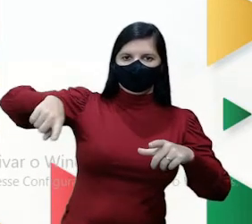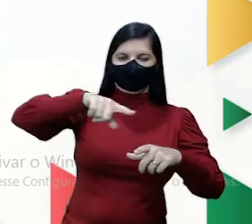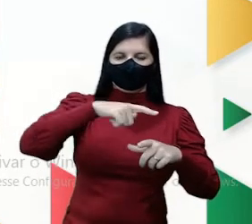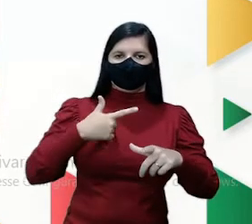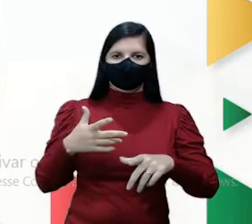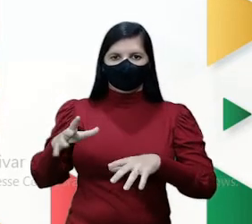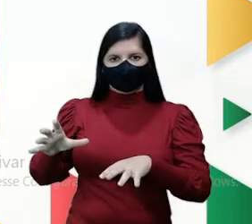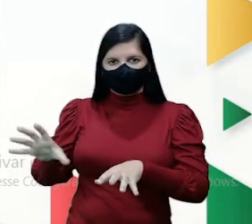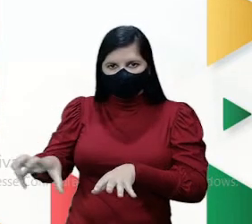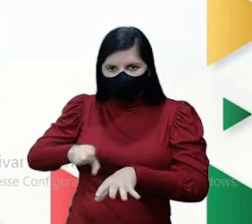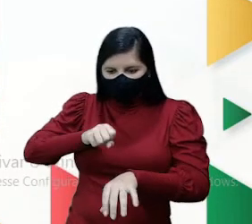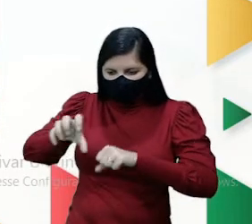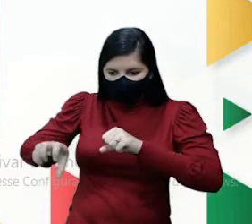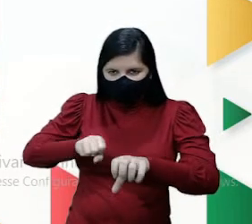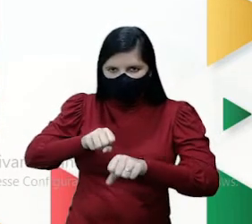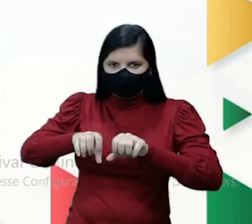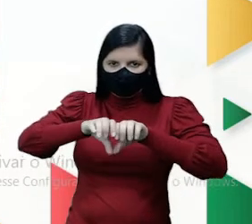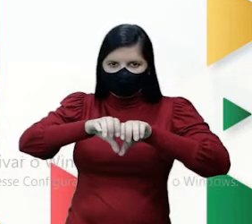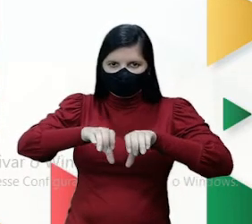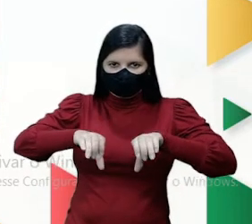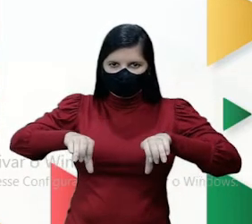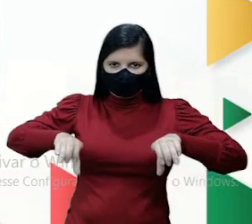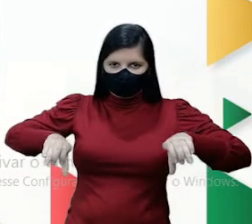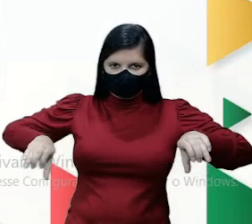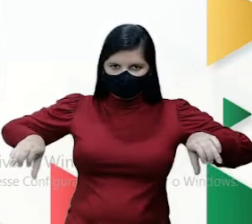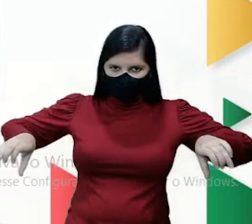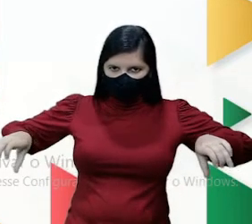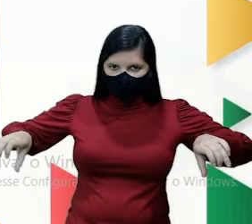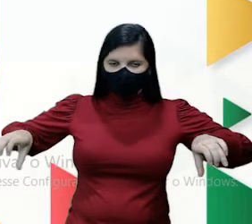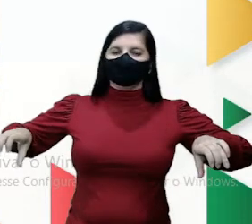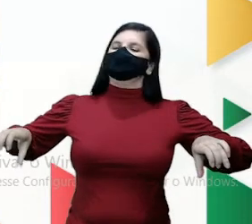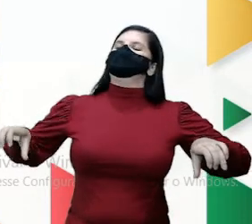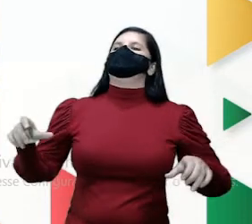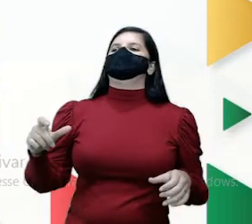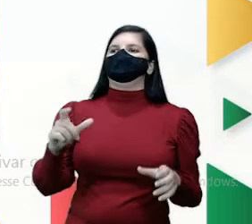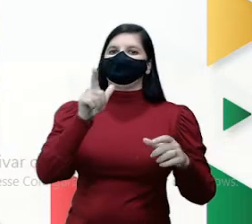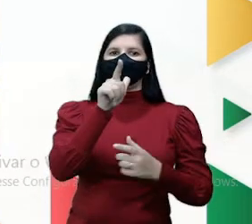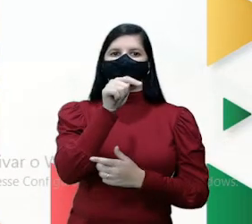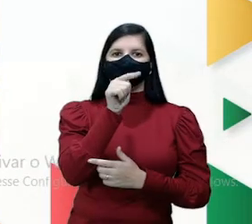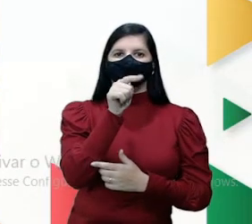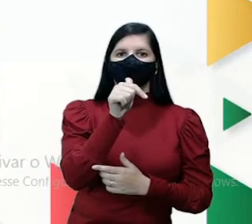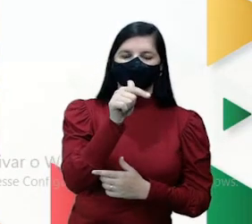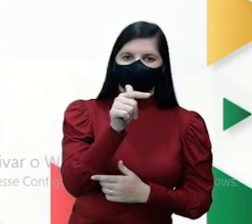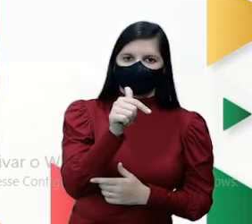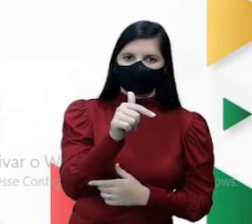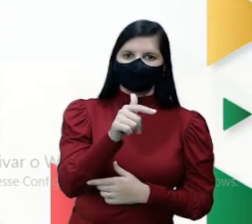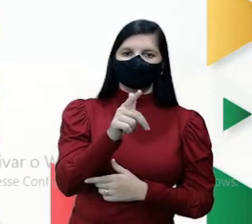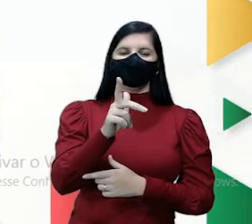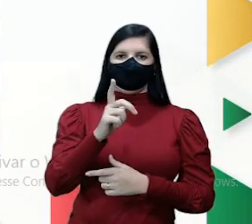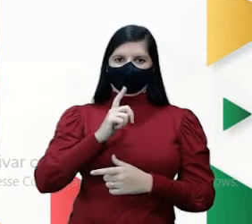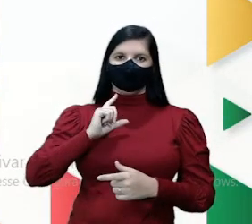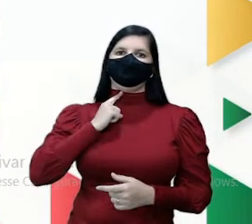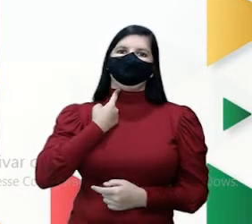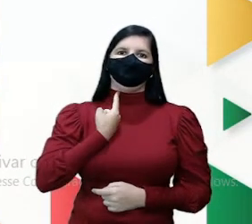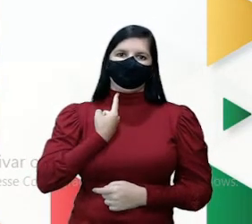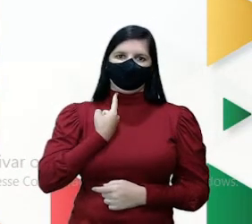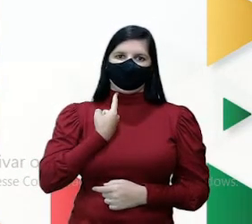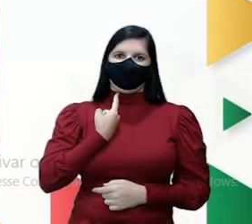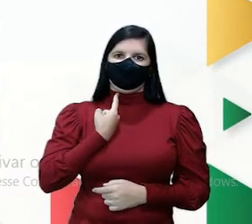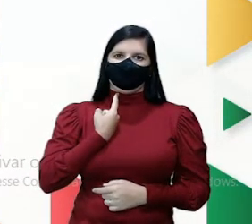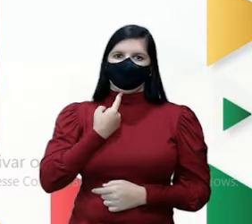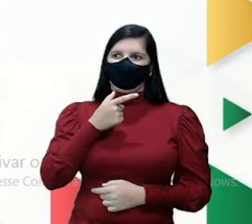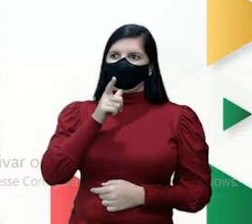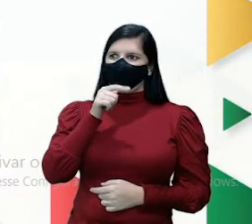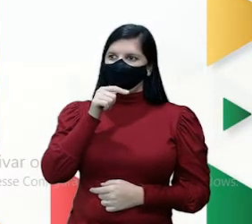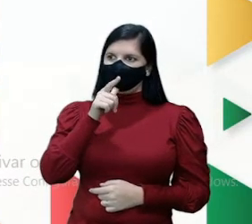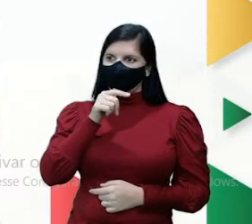você observar aí onde tem a captação, essa água ela está, de certa forma, contaminada. A água ela vai